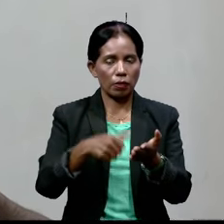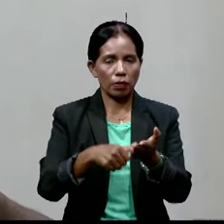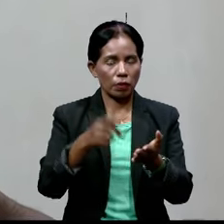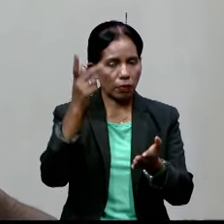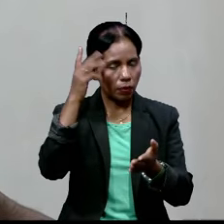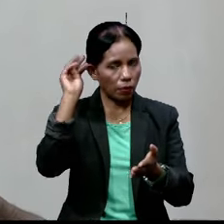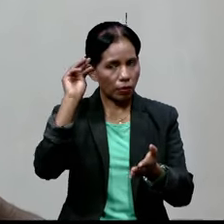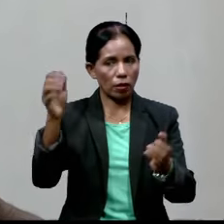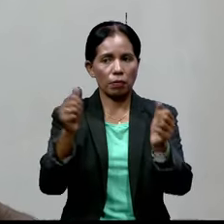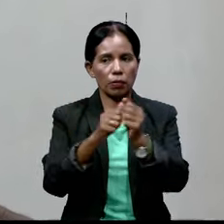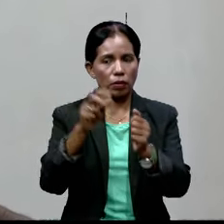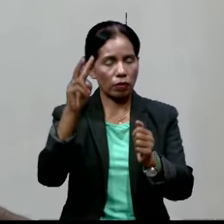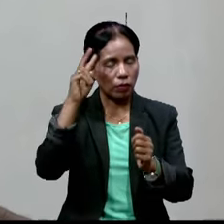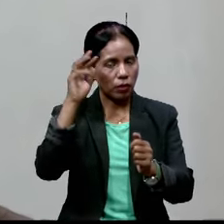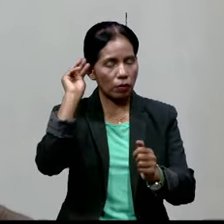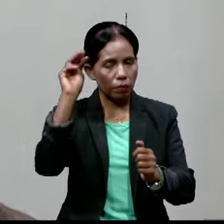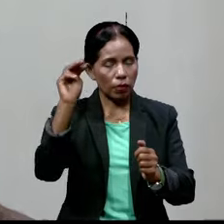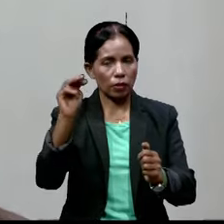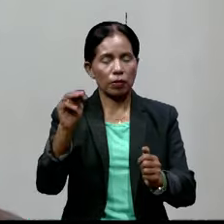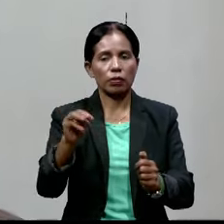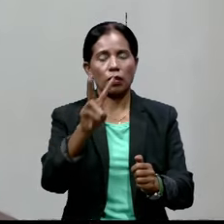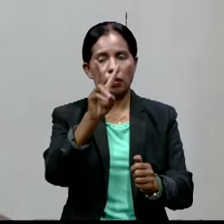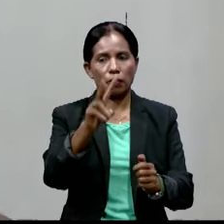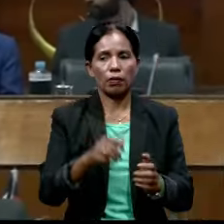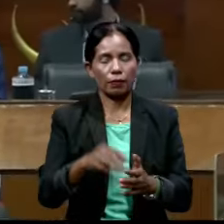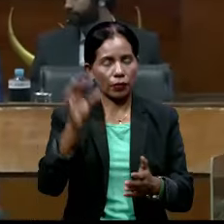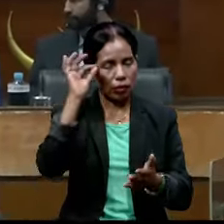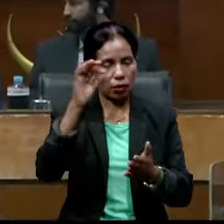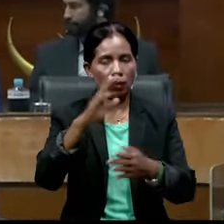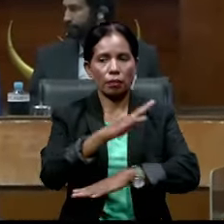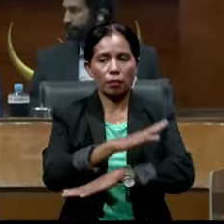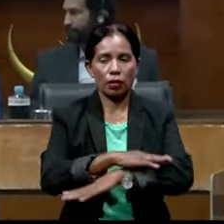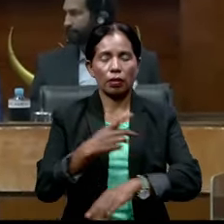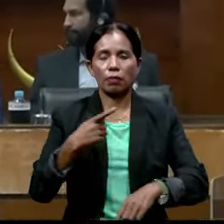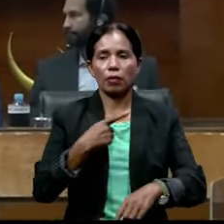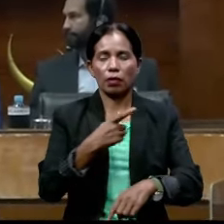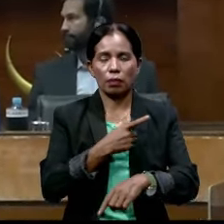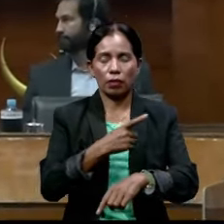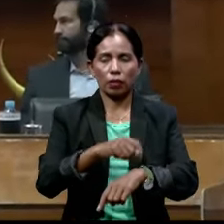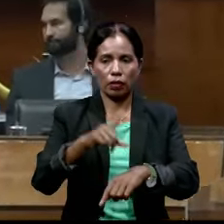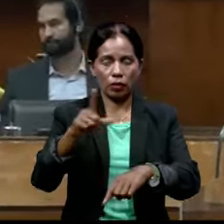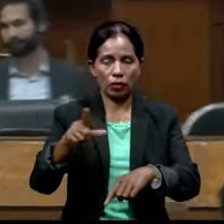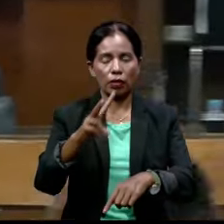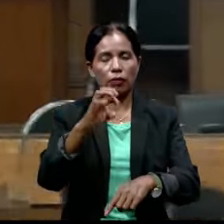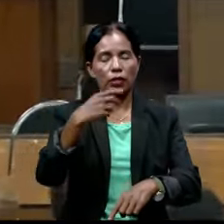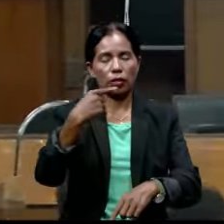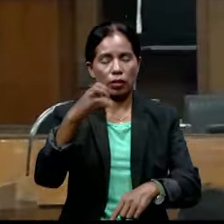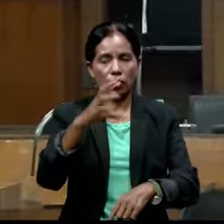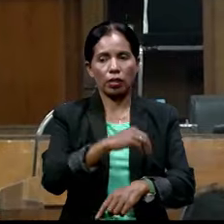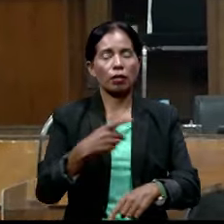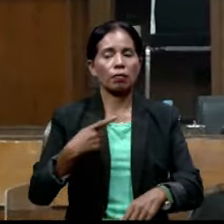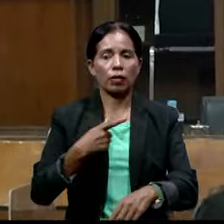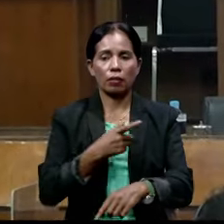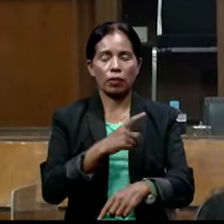ho, vice-primeiro-ministro na rua. Secretária Mesa Parlamento Nacional, Verzinha Anabelo Hateten, Parlamento Nacional,